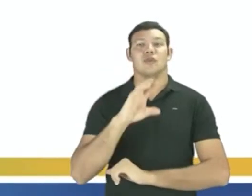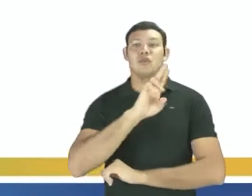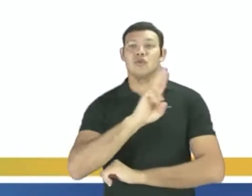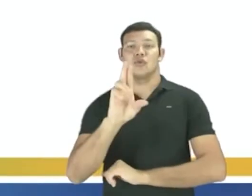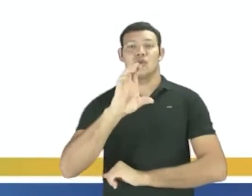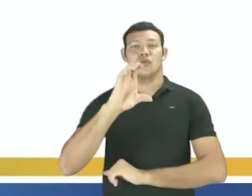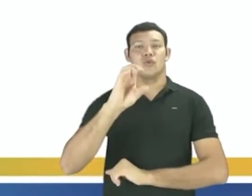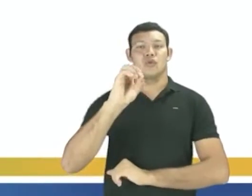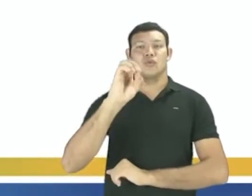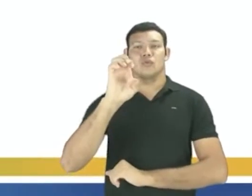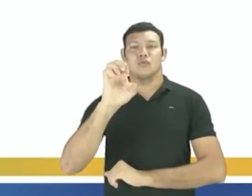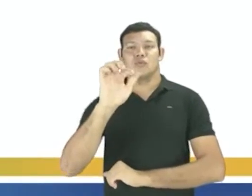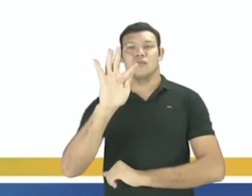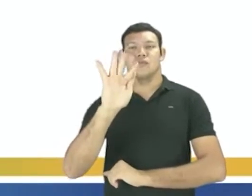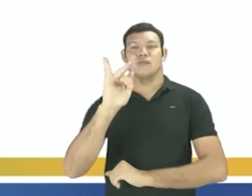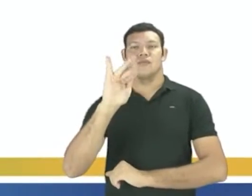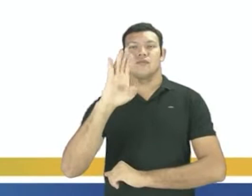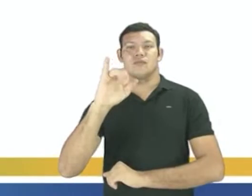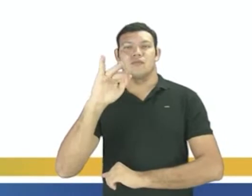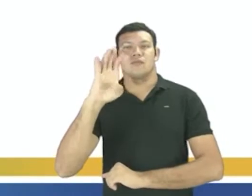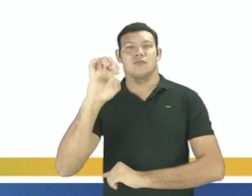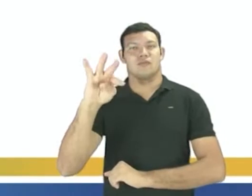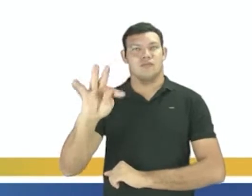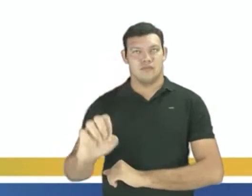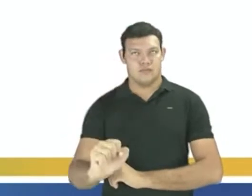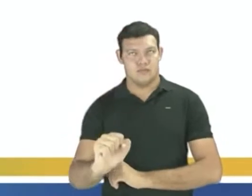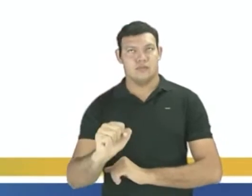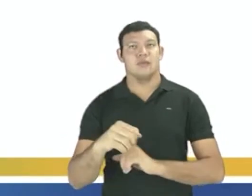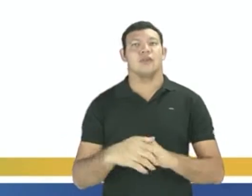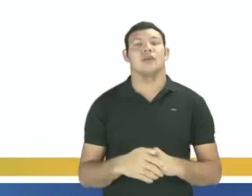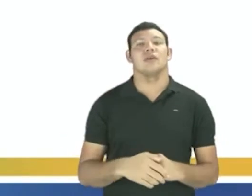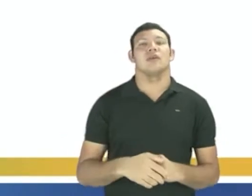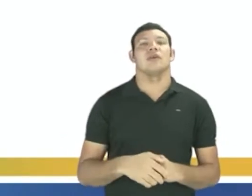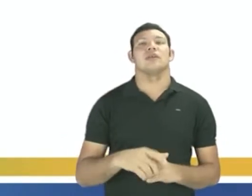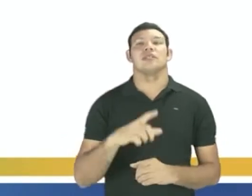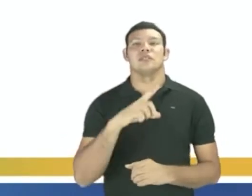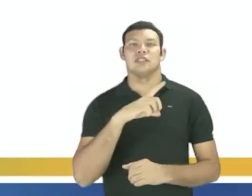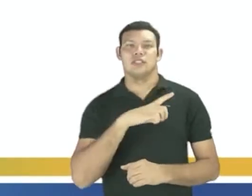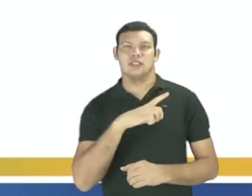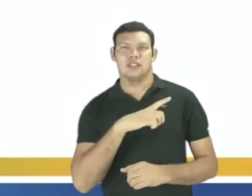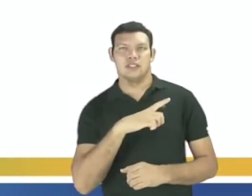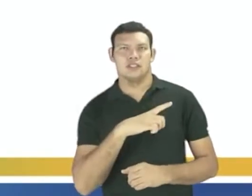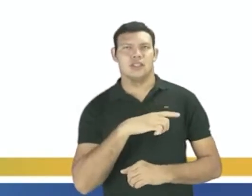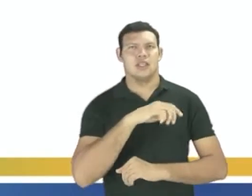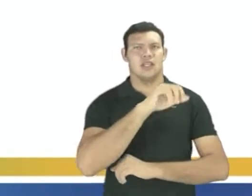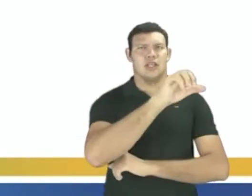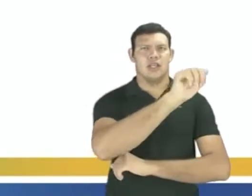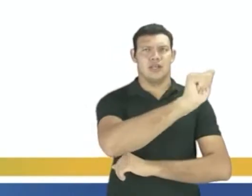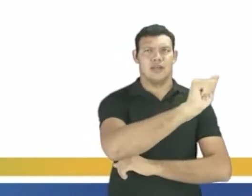nomenclatura maior, né, do A0 vezes x enésimo, elevado